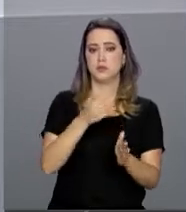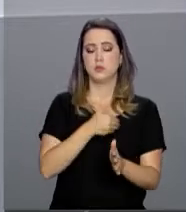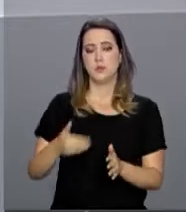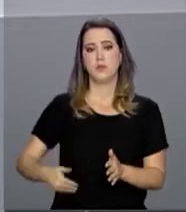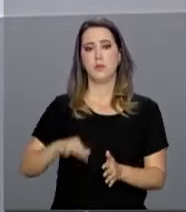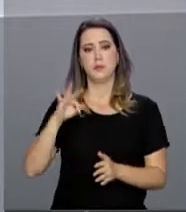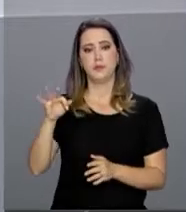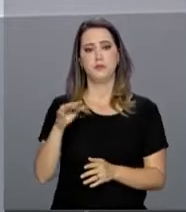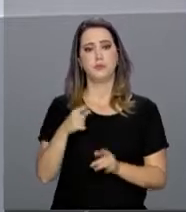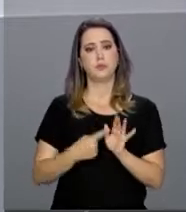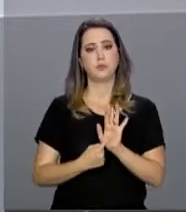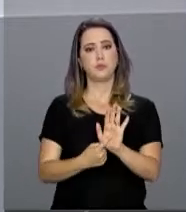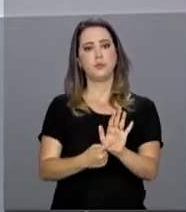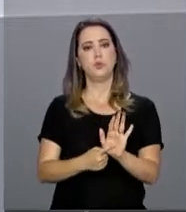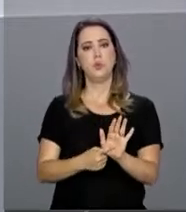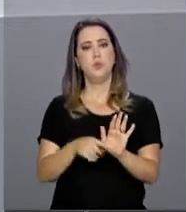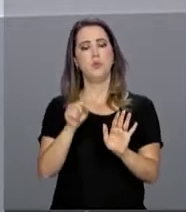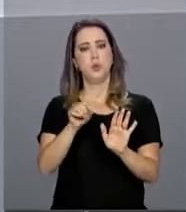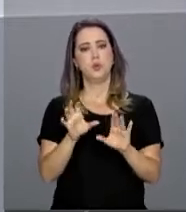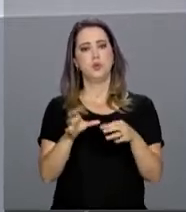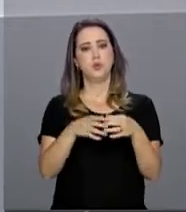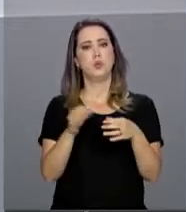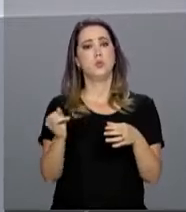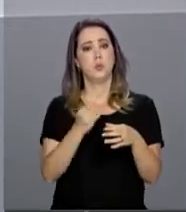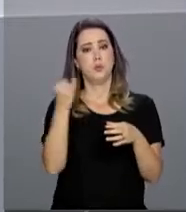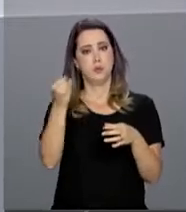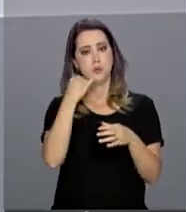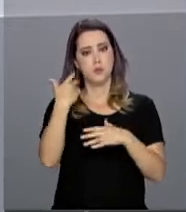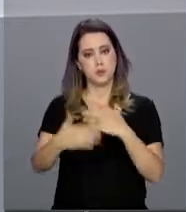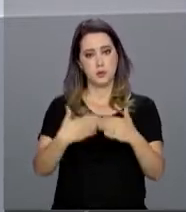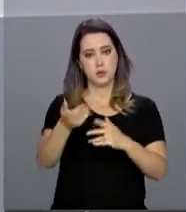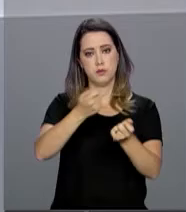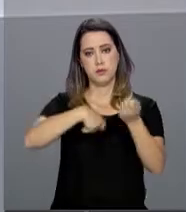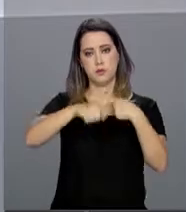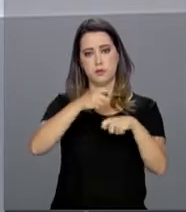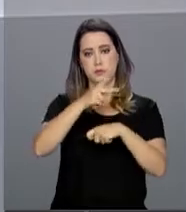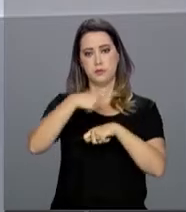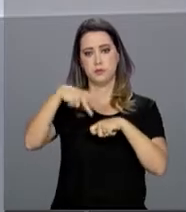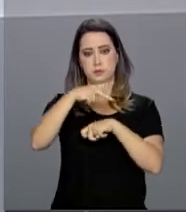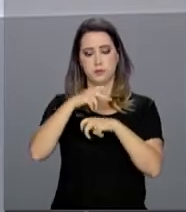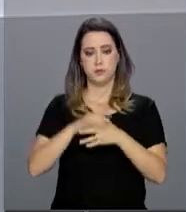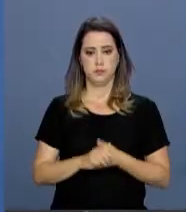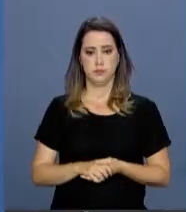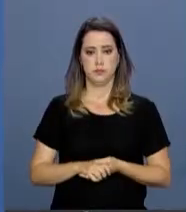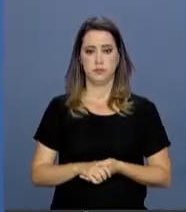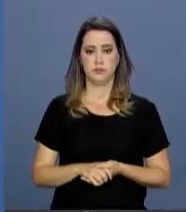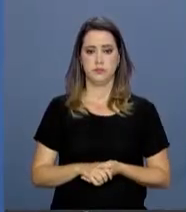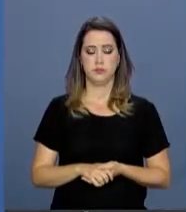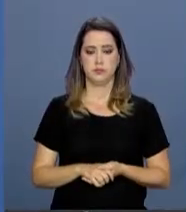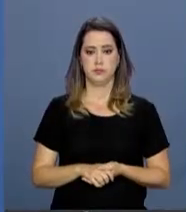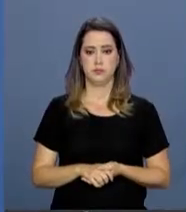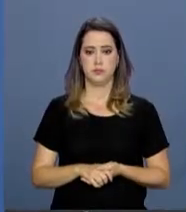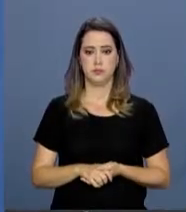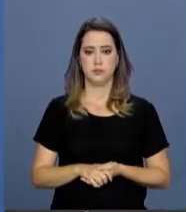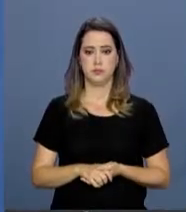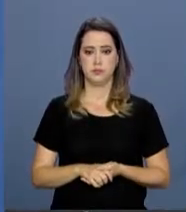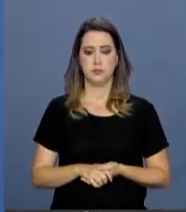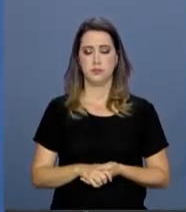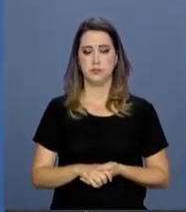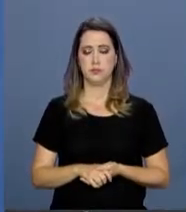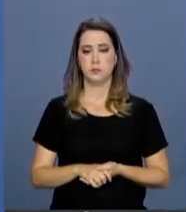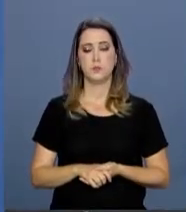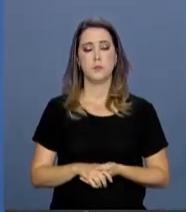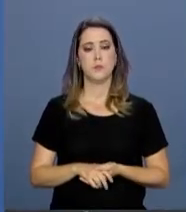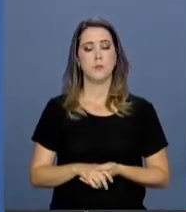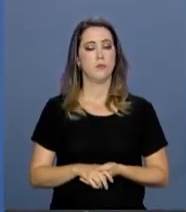refletem a compreensão de que o setor é fundamental para alavancar a economia do país esta política